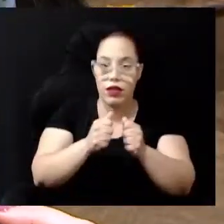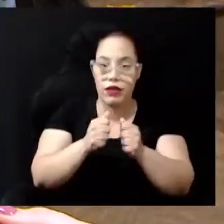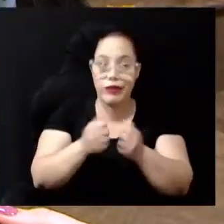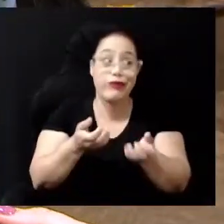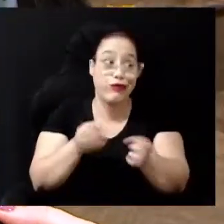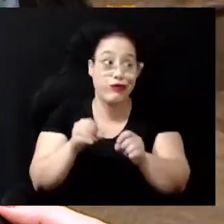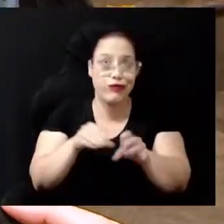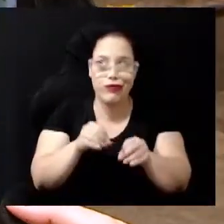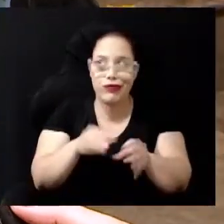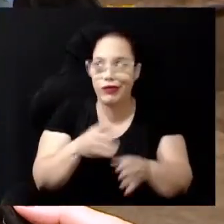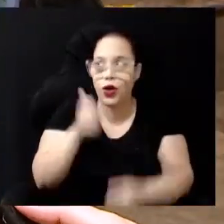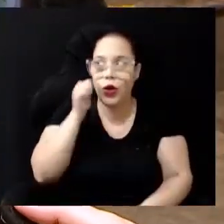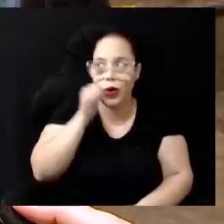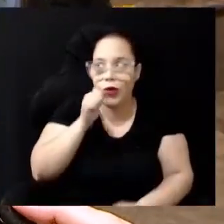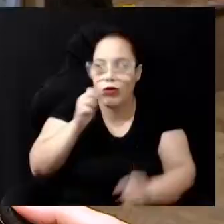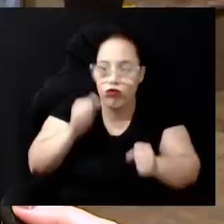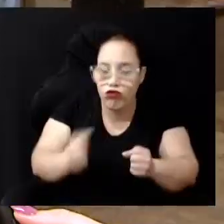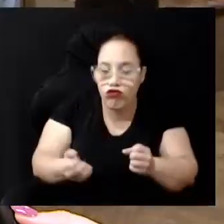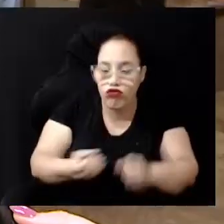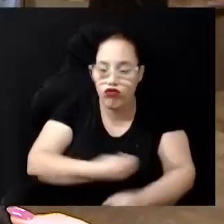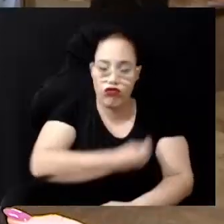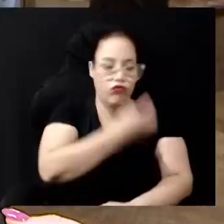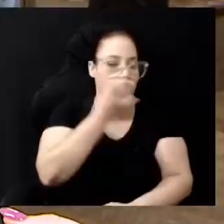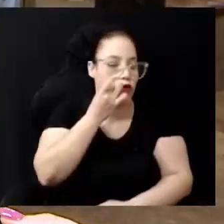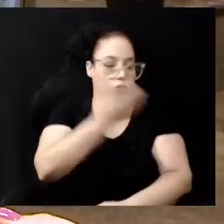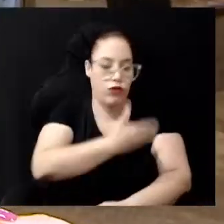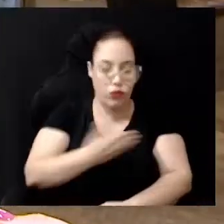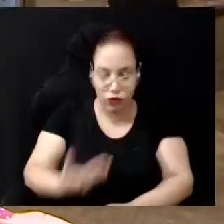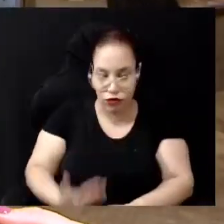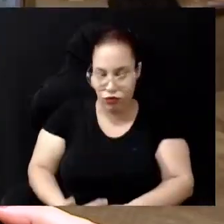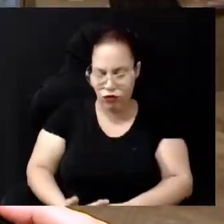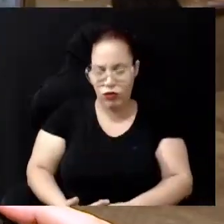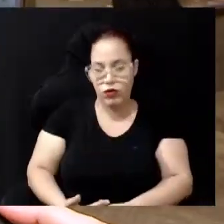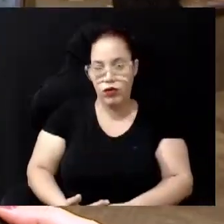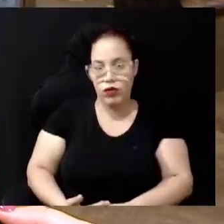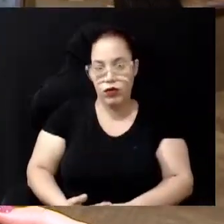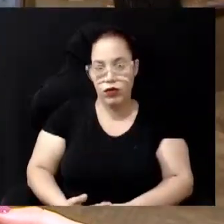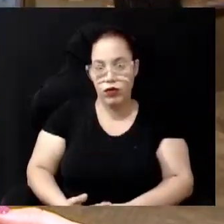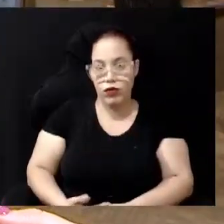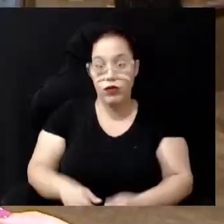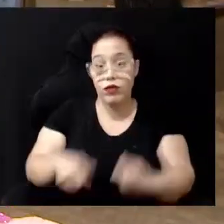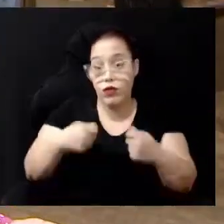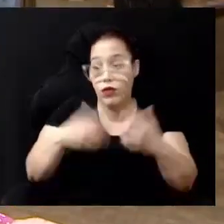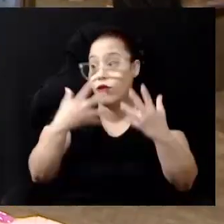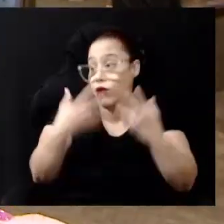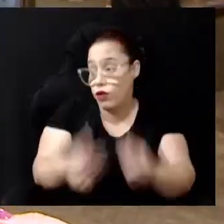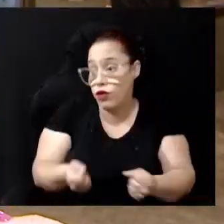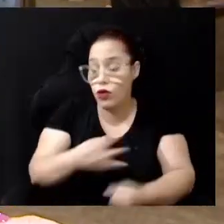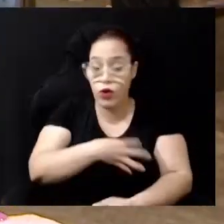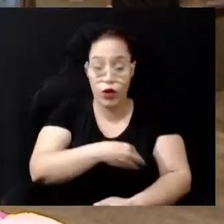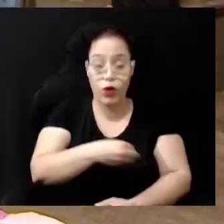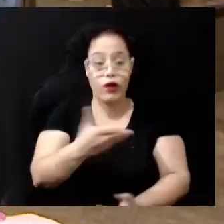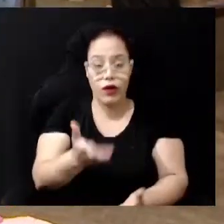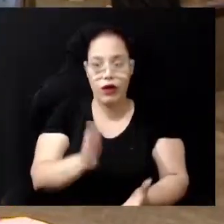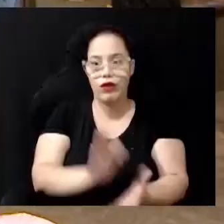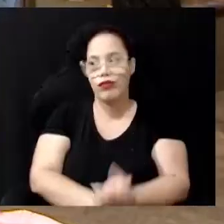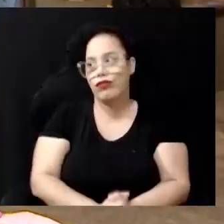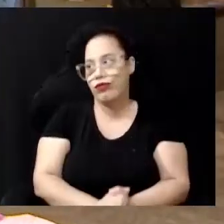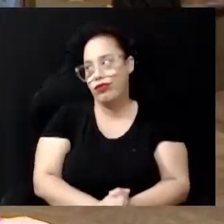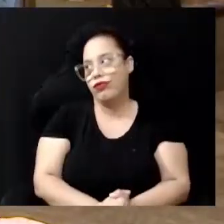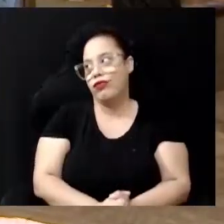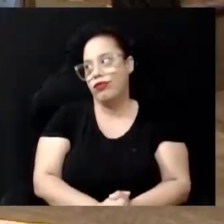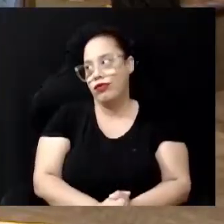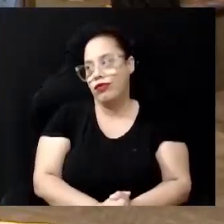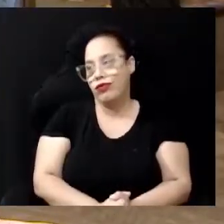a sociedade precisa educar a sociedade né para as mulheres poderem estar presente no espaço público o espaço público precisa acolher os